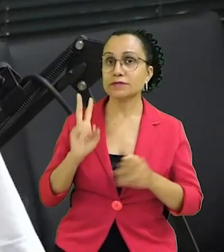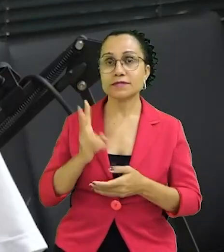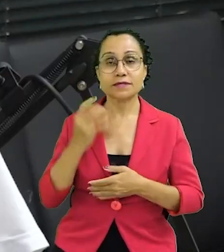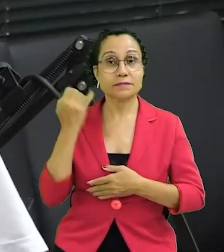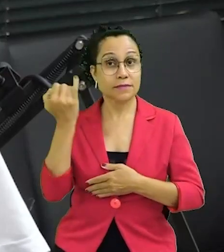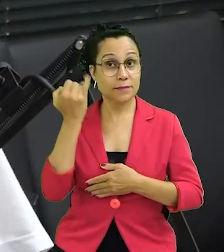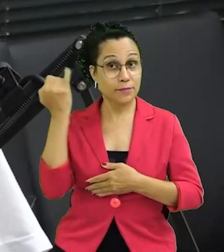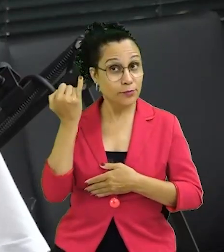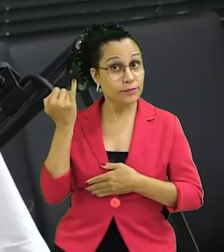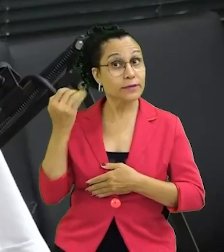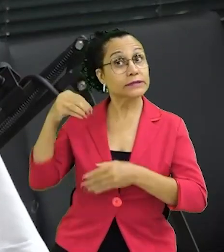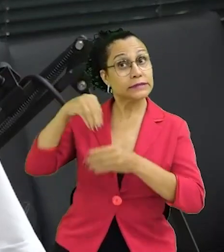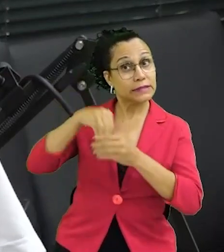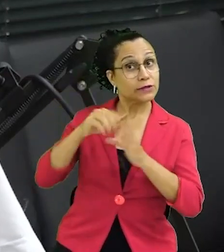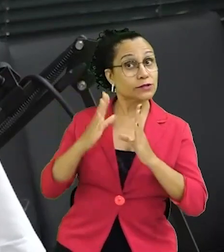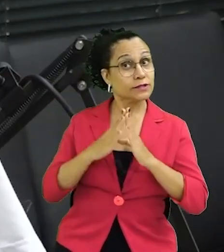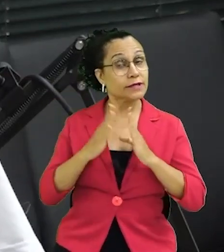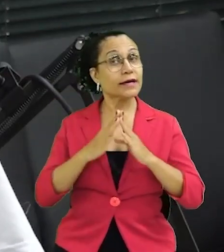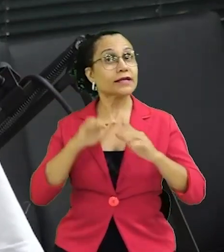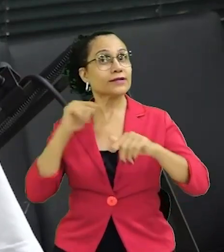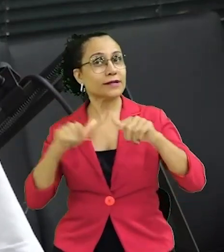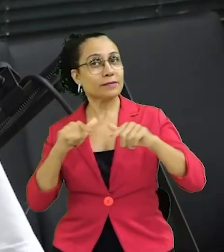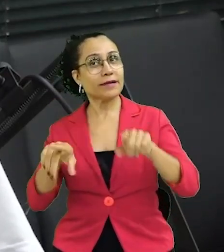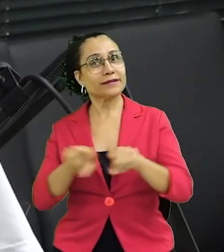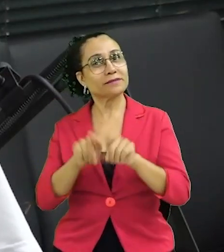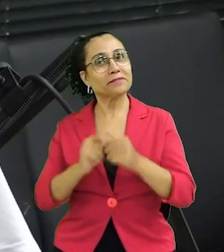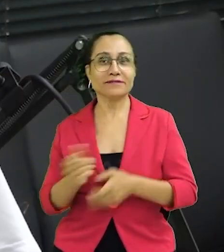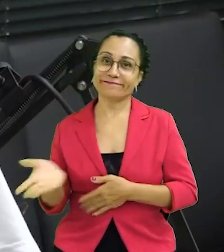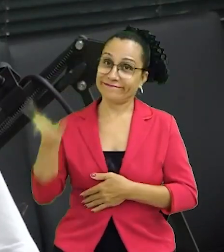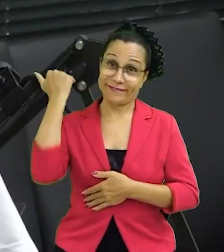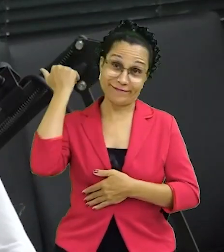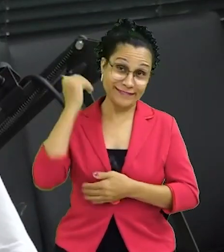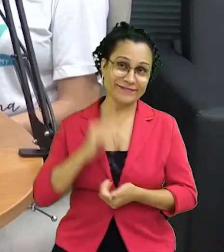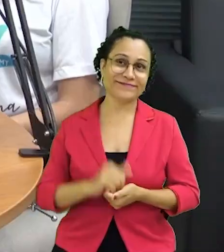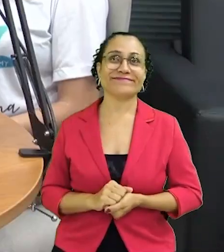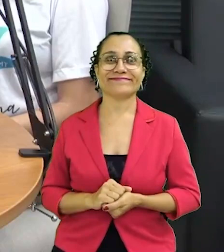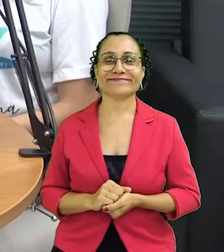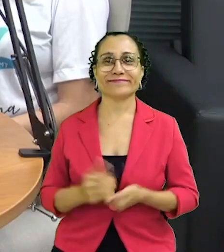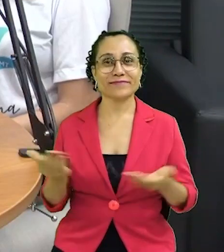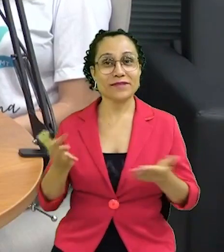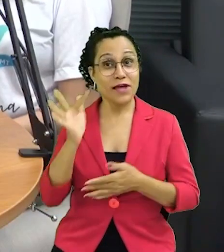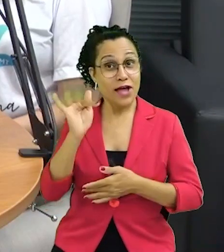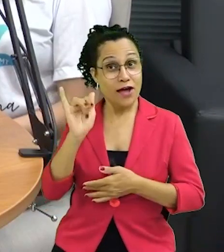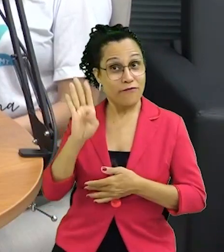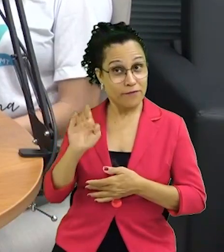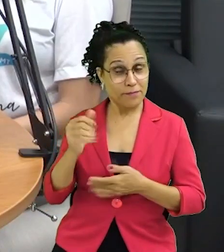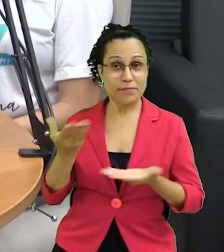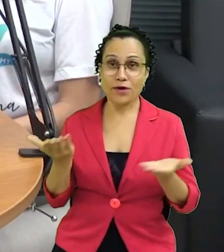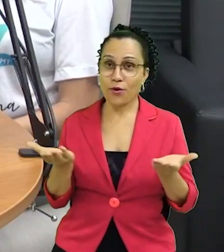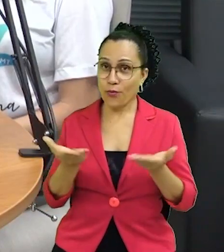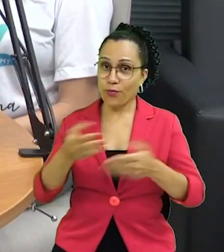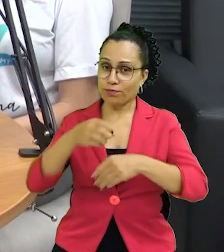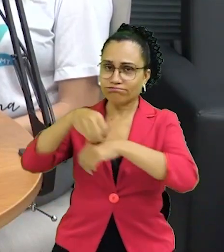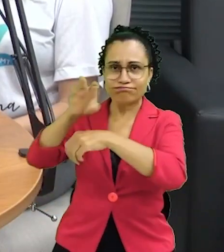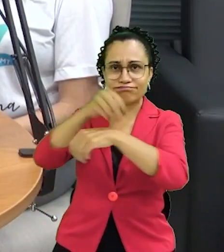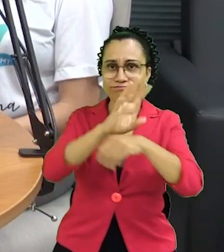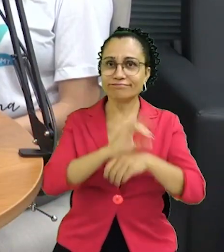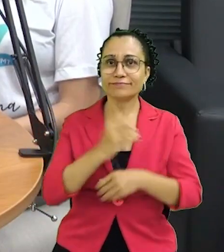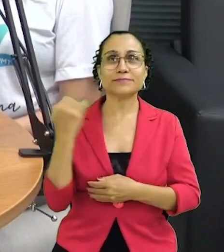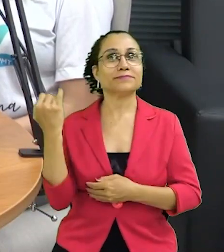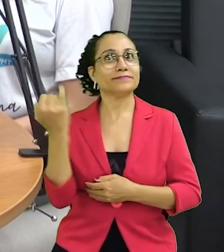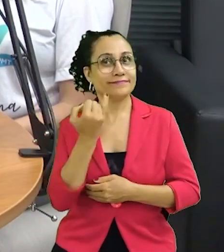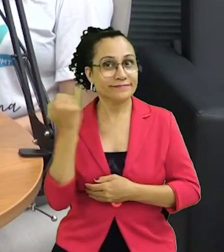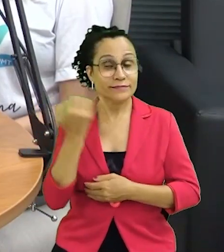em casa. E vamos lá. Vamos lá, então. A Fabi hoje vai dar dicas